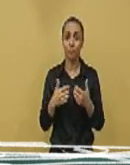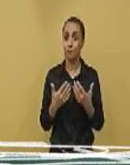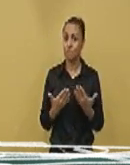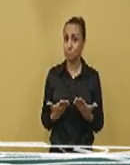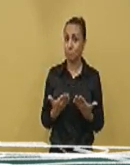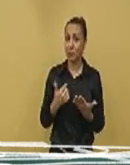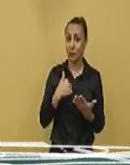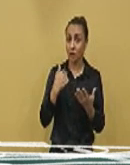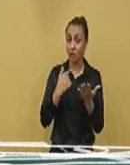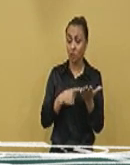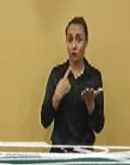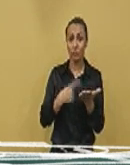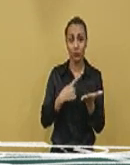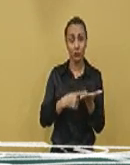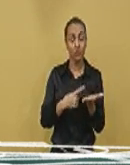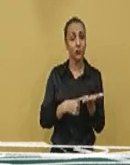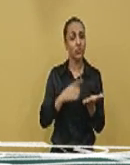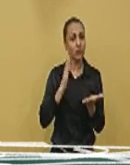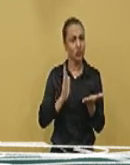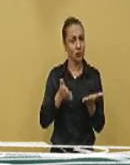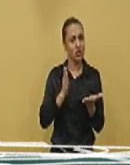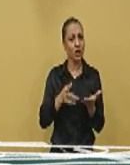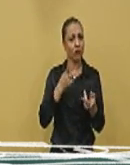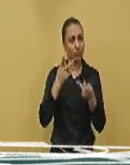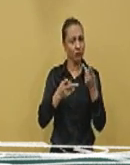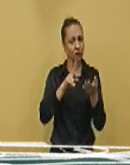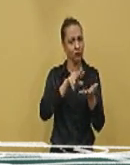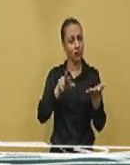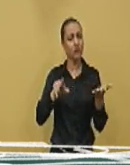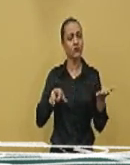E esse compromisso já foi assumido várias vezes, né?